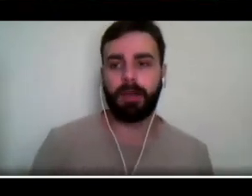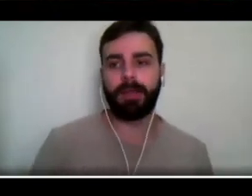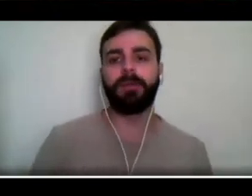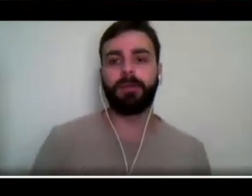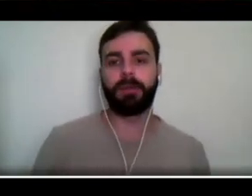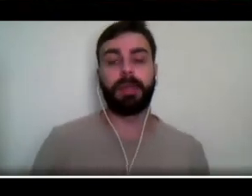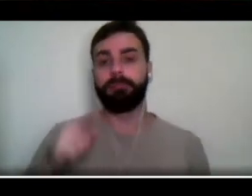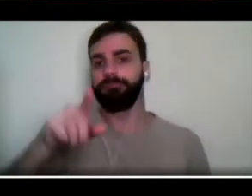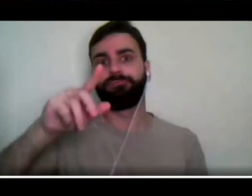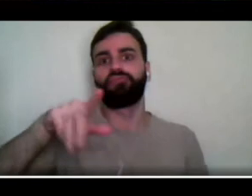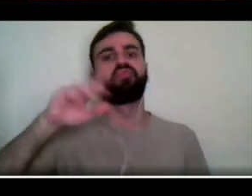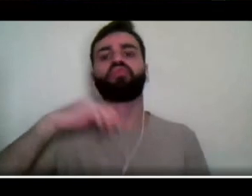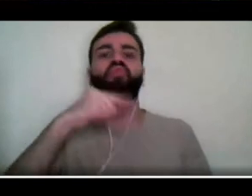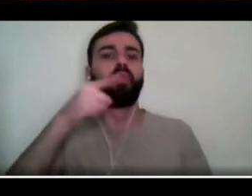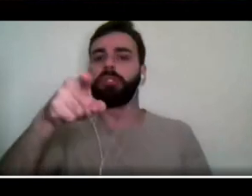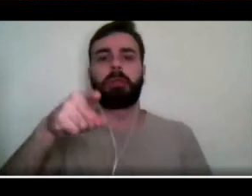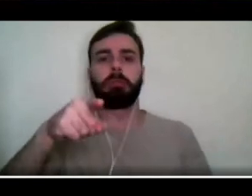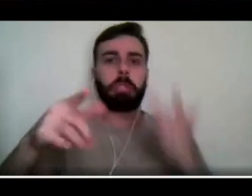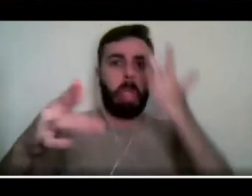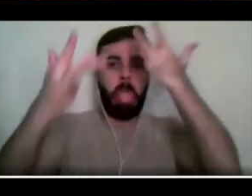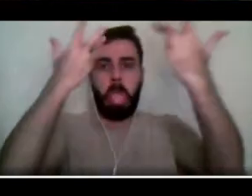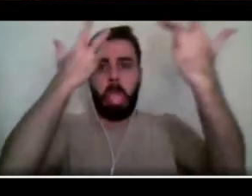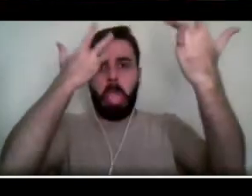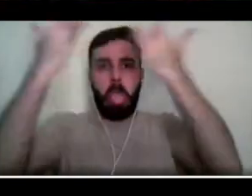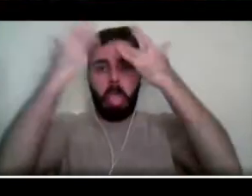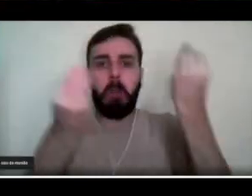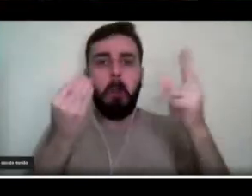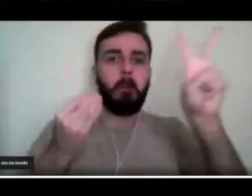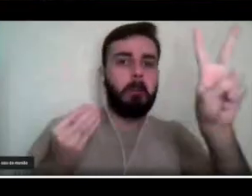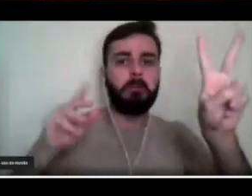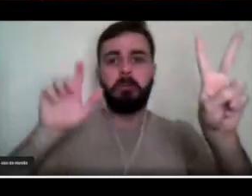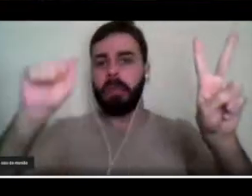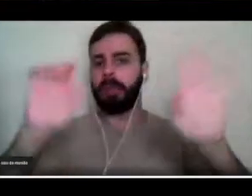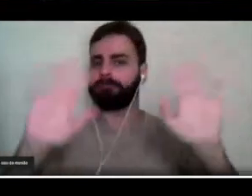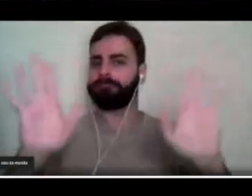Não tem que decorar, você tem que saber chegar até eles.